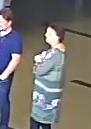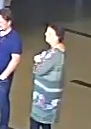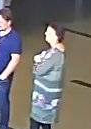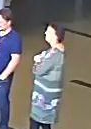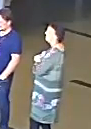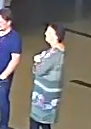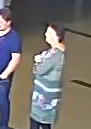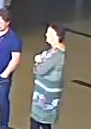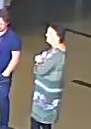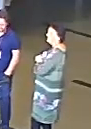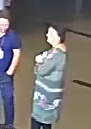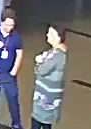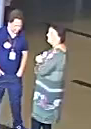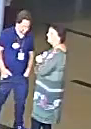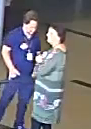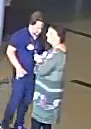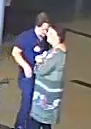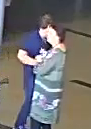assim o desejarem